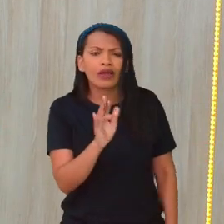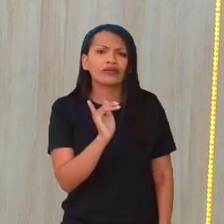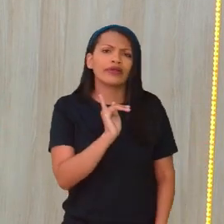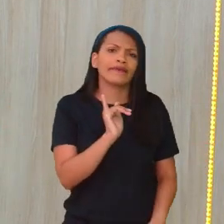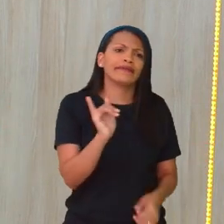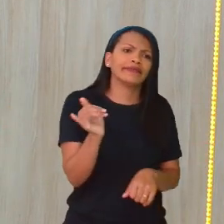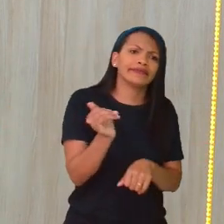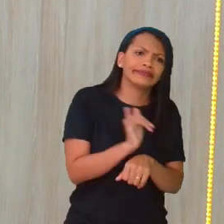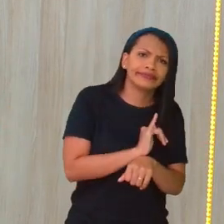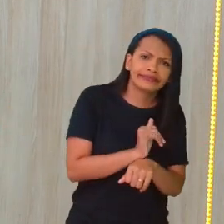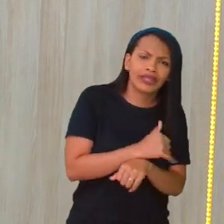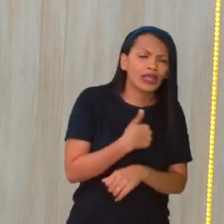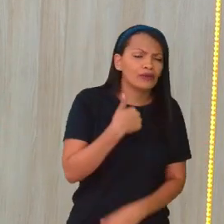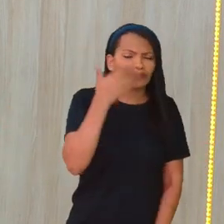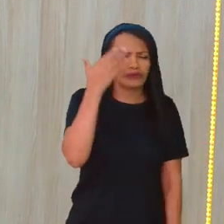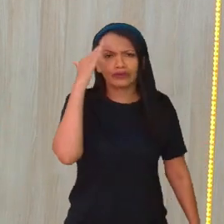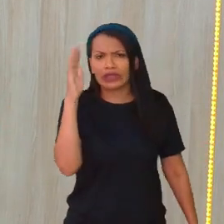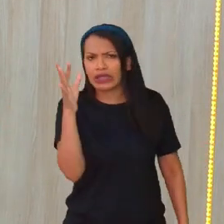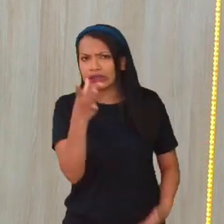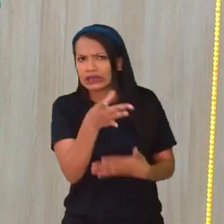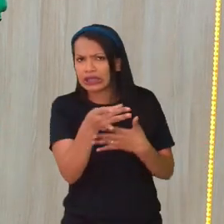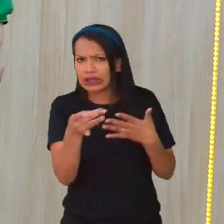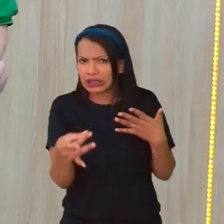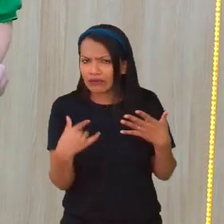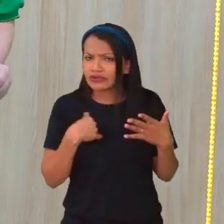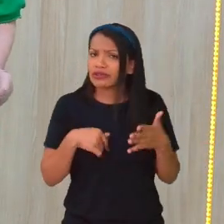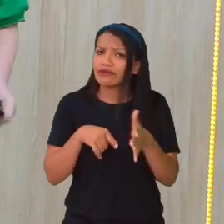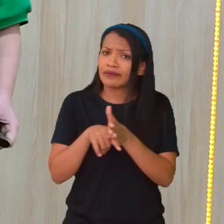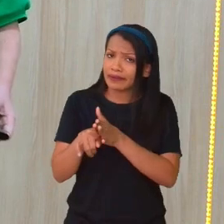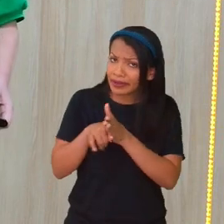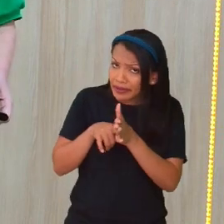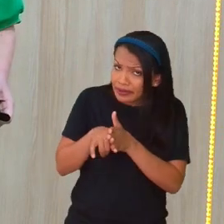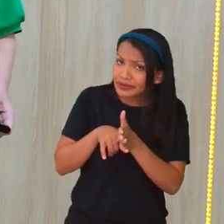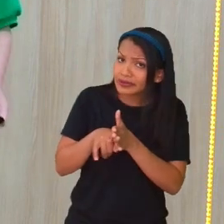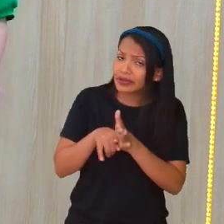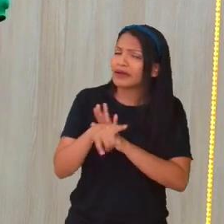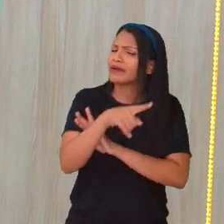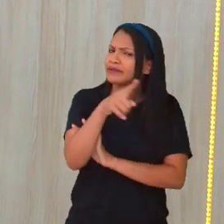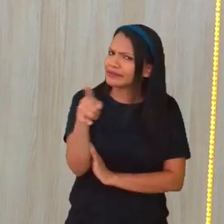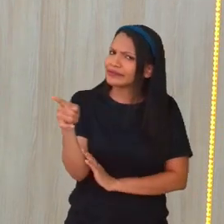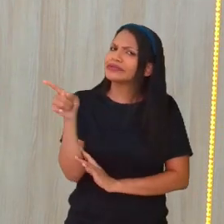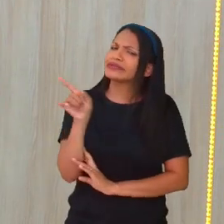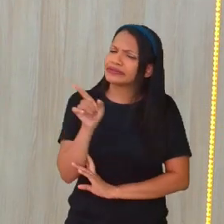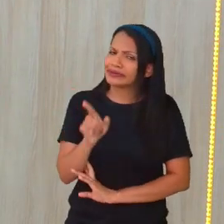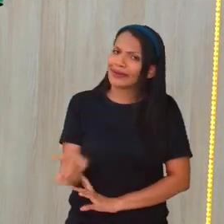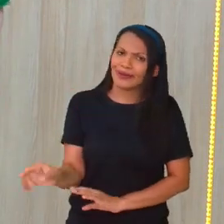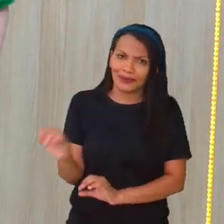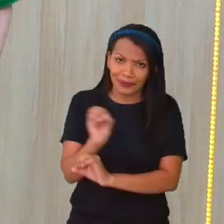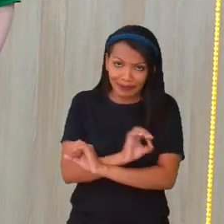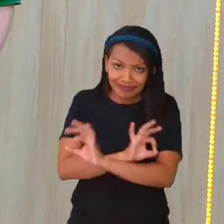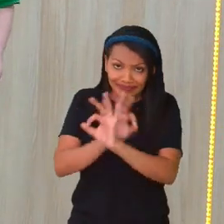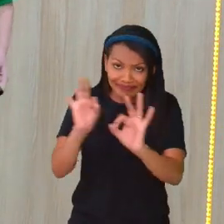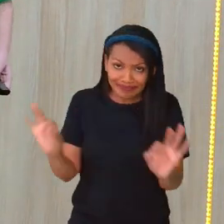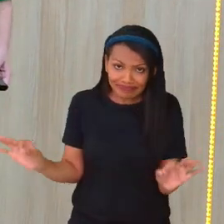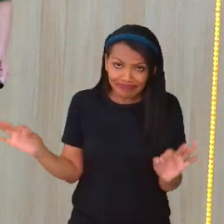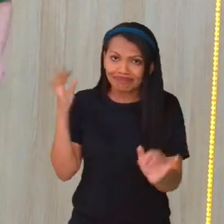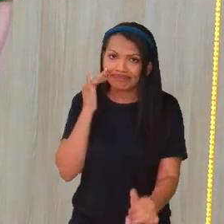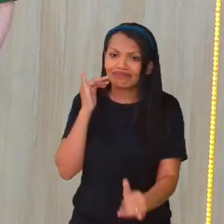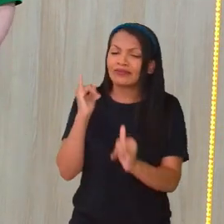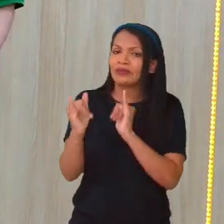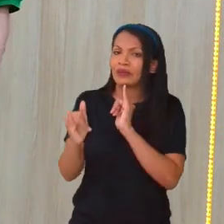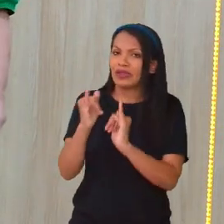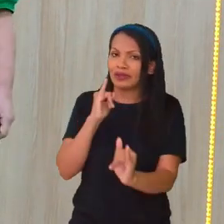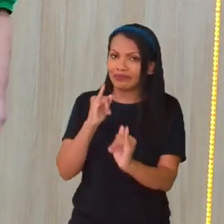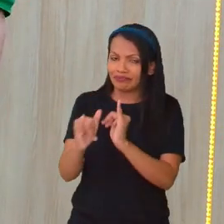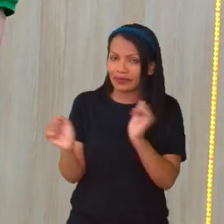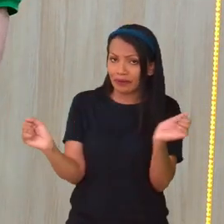internet, eu não sei detalhar. Aí vocês vão lá e pesquisa, porque vocês são craque na rede, né?